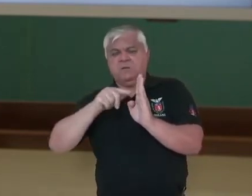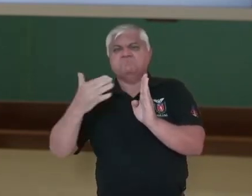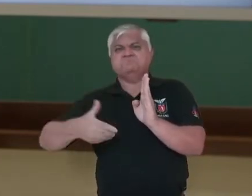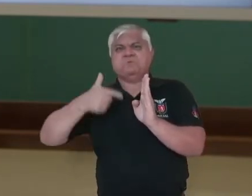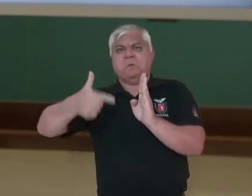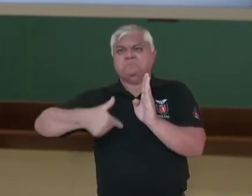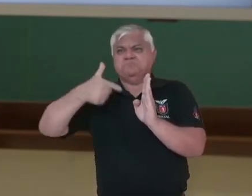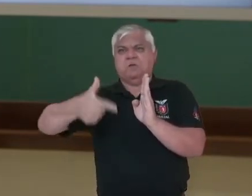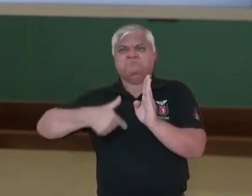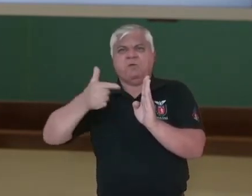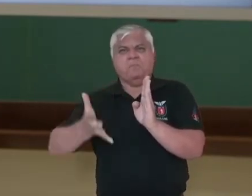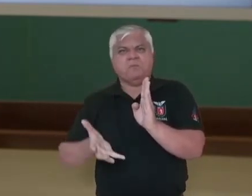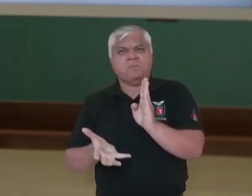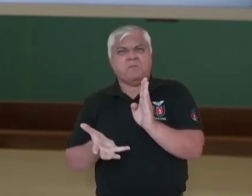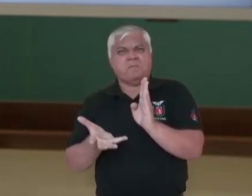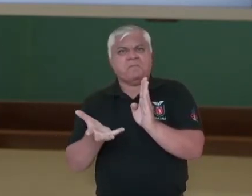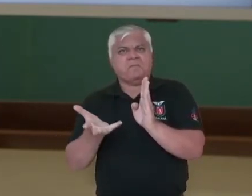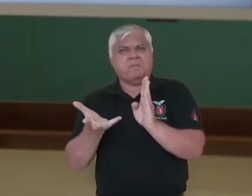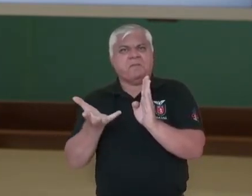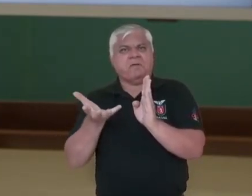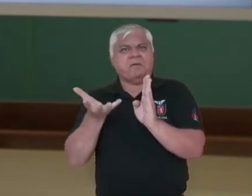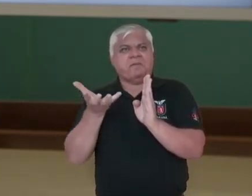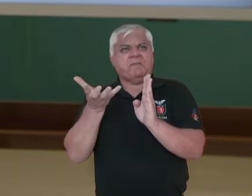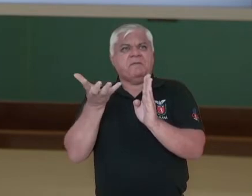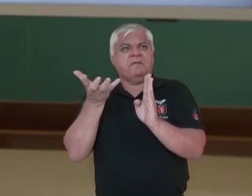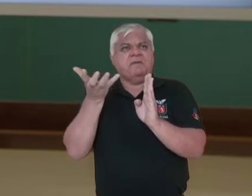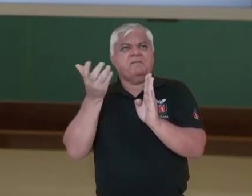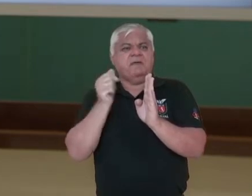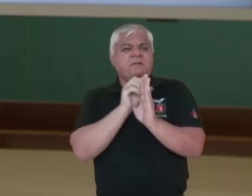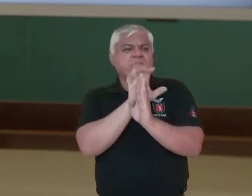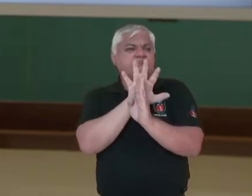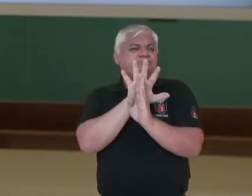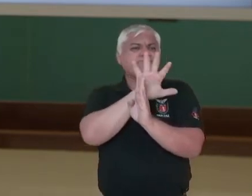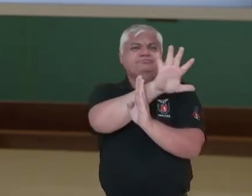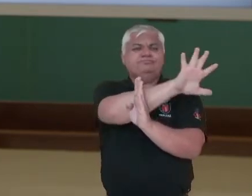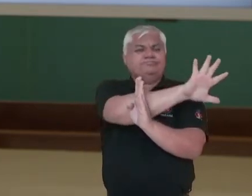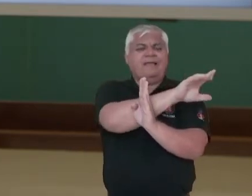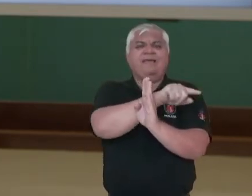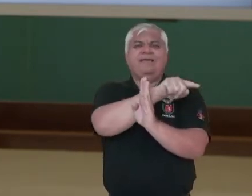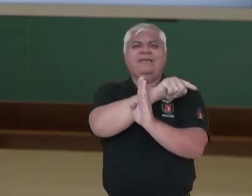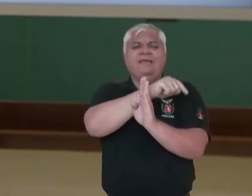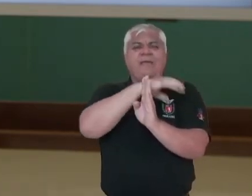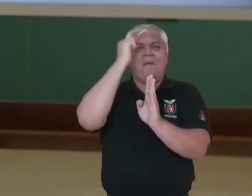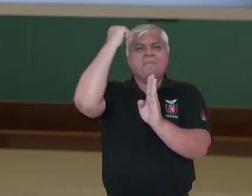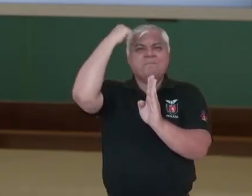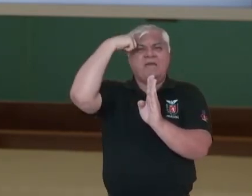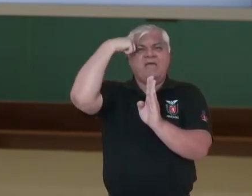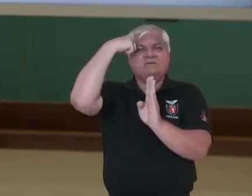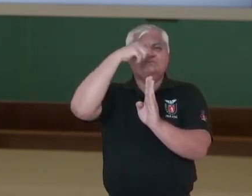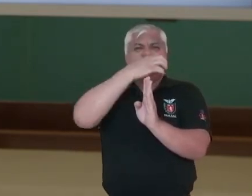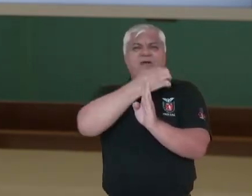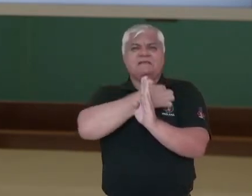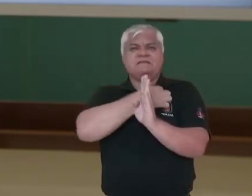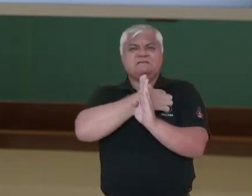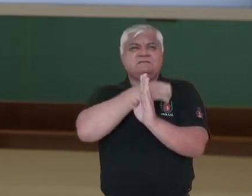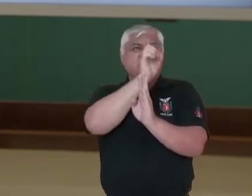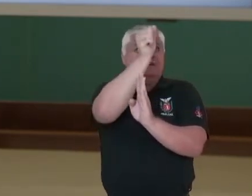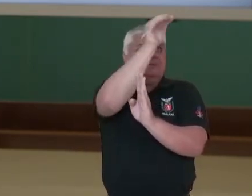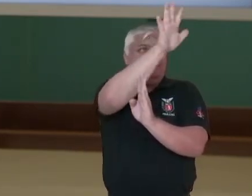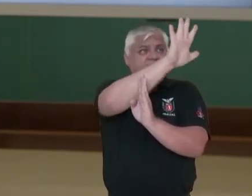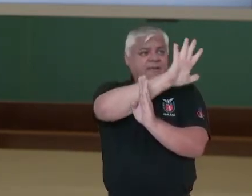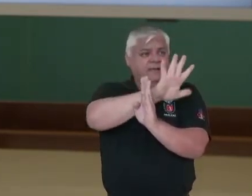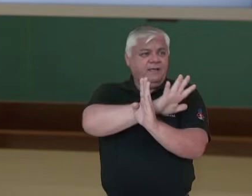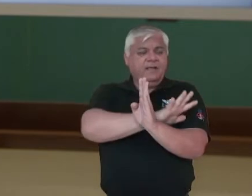muita terra para cuidar, era muita riqueza para ser explorada, porque desde o México até a Argentina ali eram terras